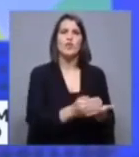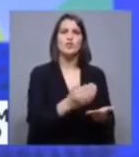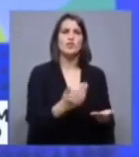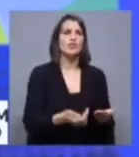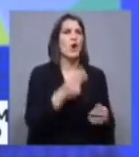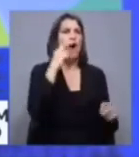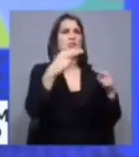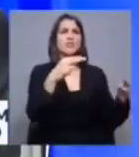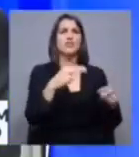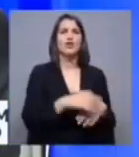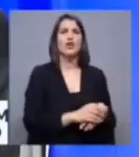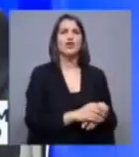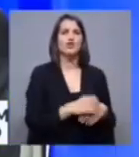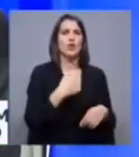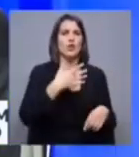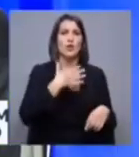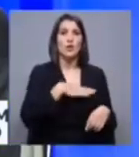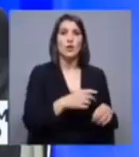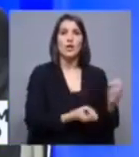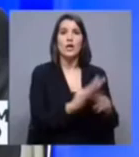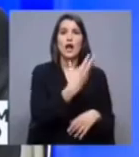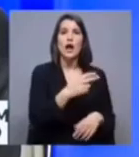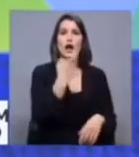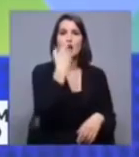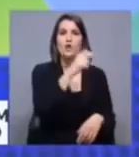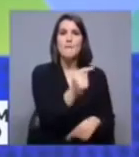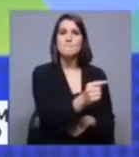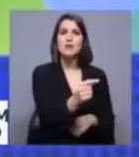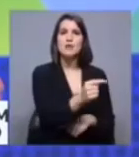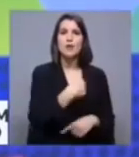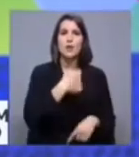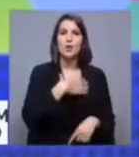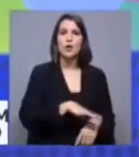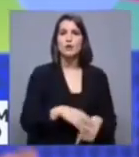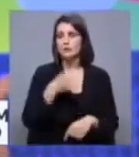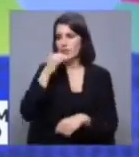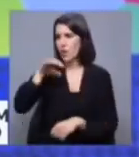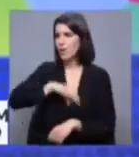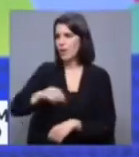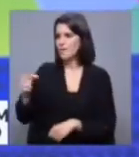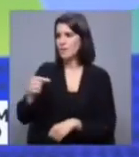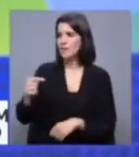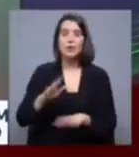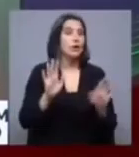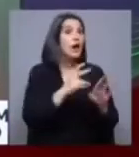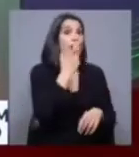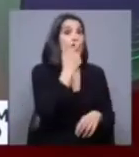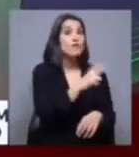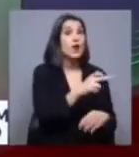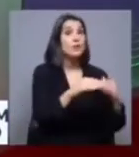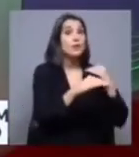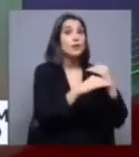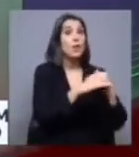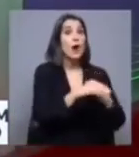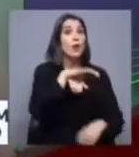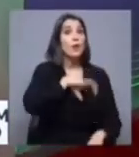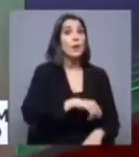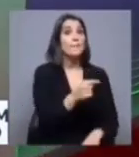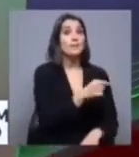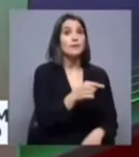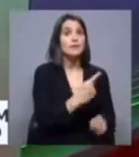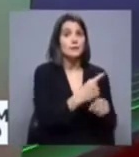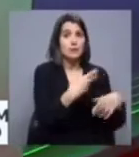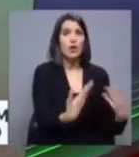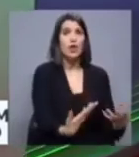ver... Não, isso é o que nós queremos criar. O que nós queremos criar é uma reforma mínima. Não, queremos equiparar a reforma ao salário mínimo. Porque o que temos hoje,